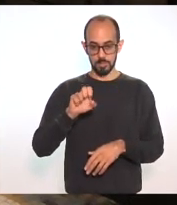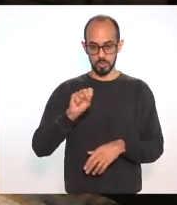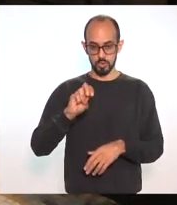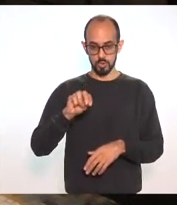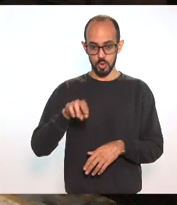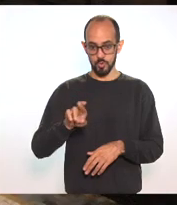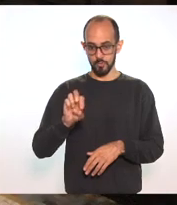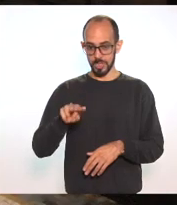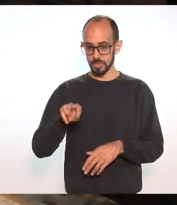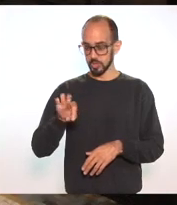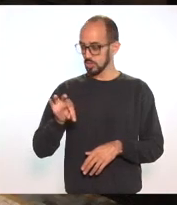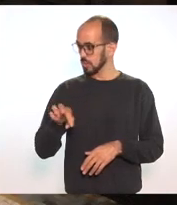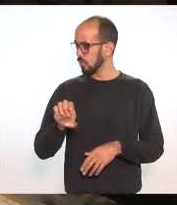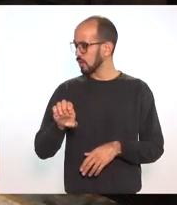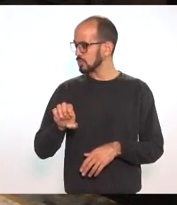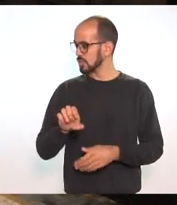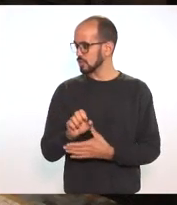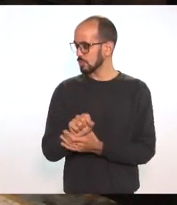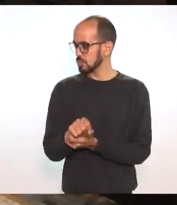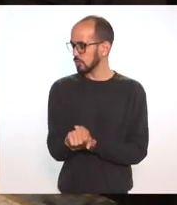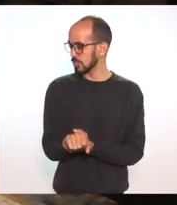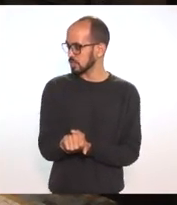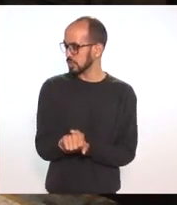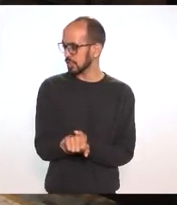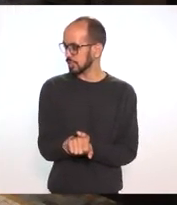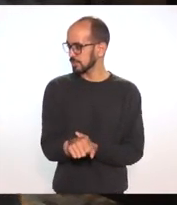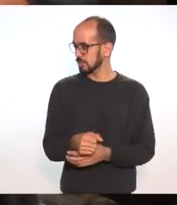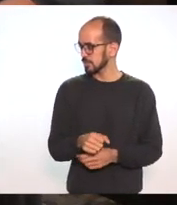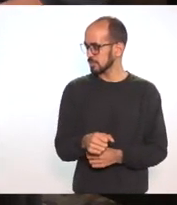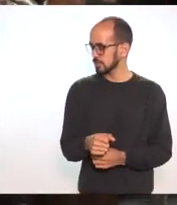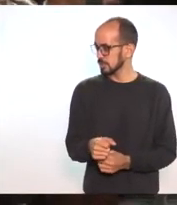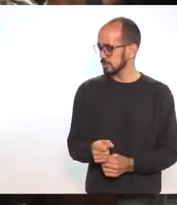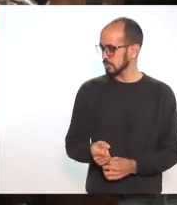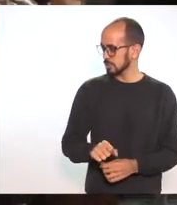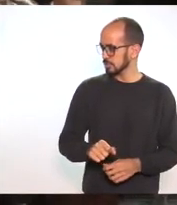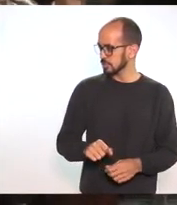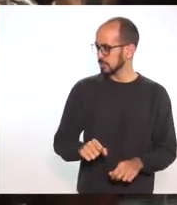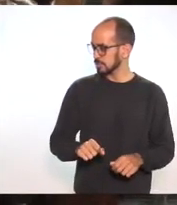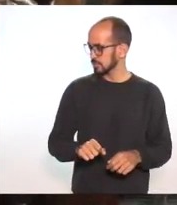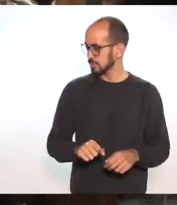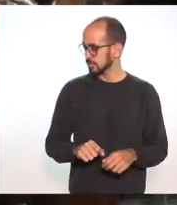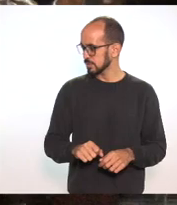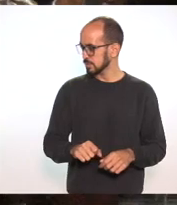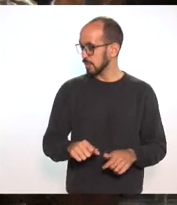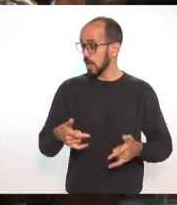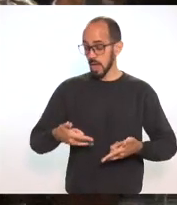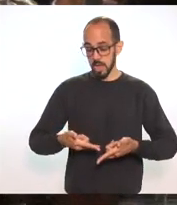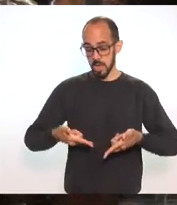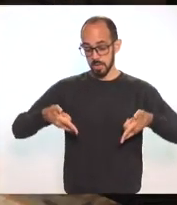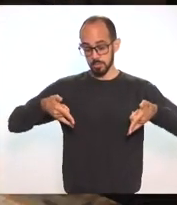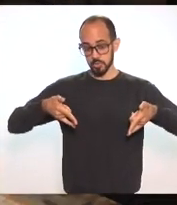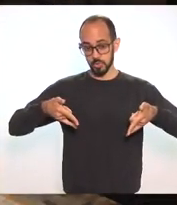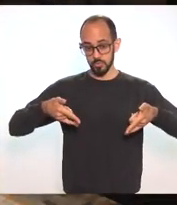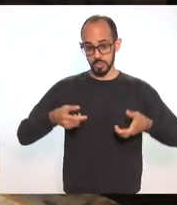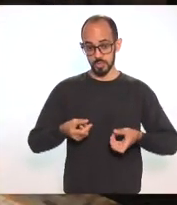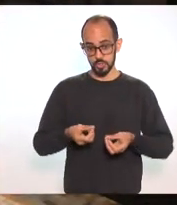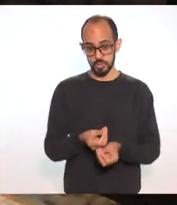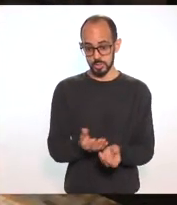está combinado com a autora, a deputada Franciane. Questão de ordem, presidente. Retirar esse projeto para pensar? Retirar esse,